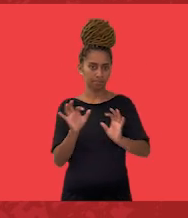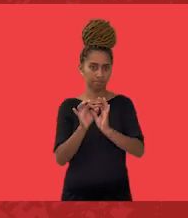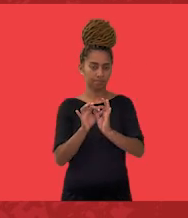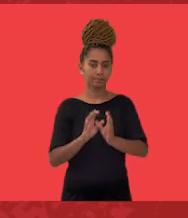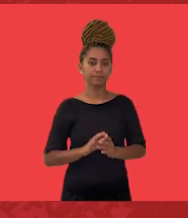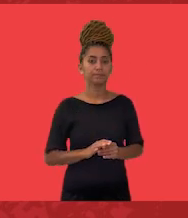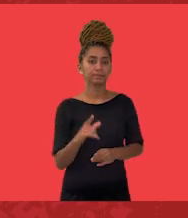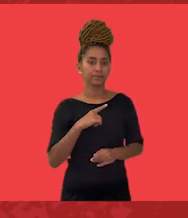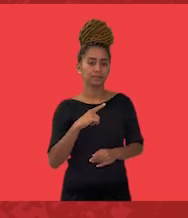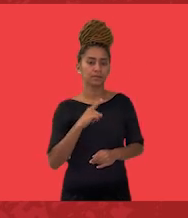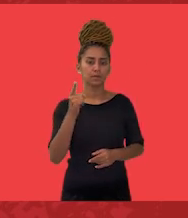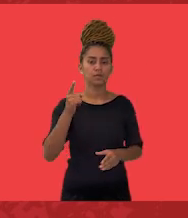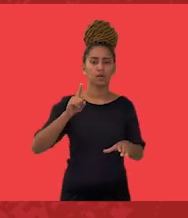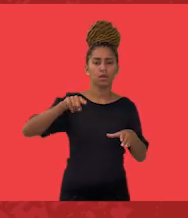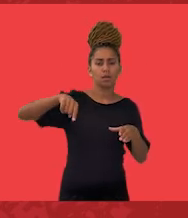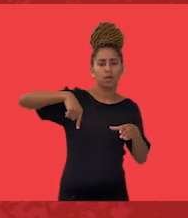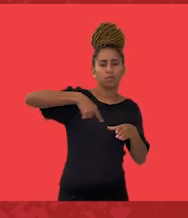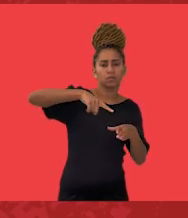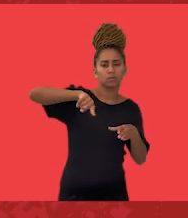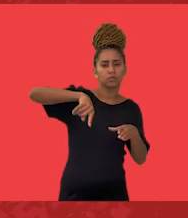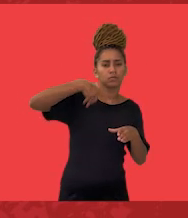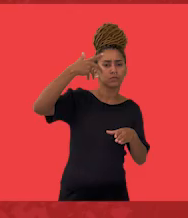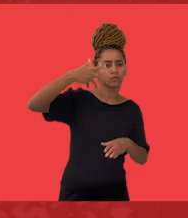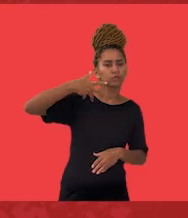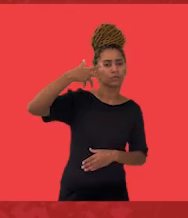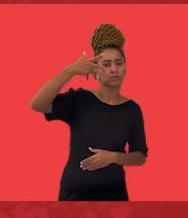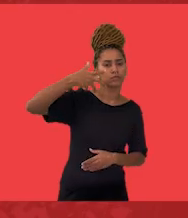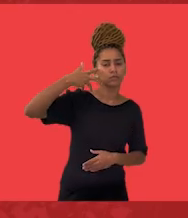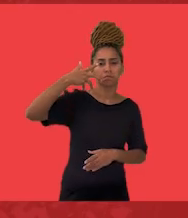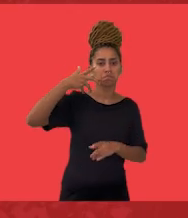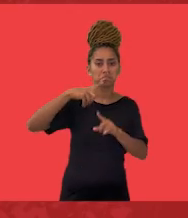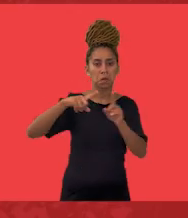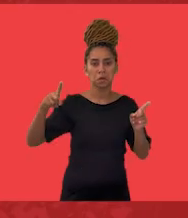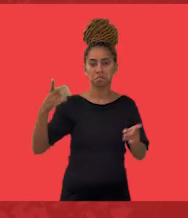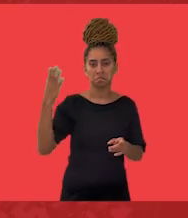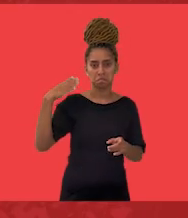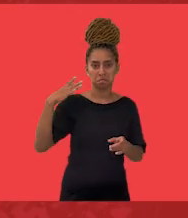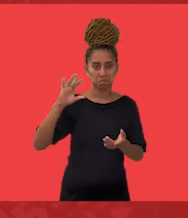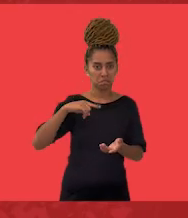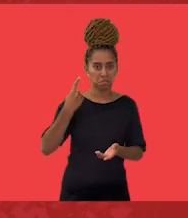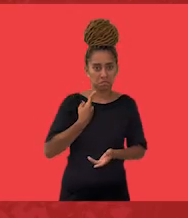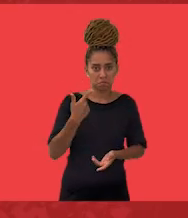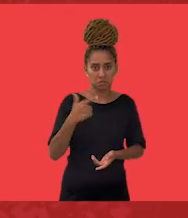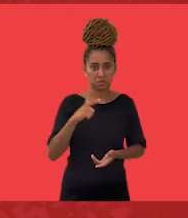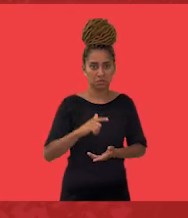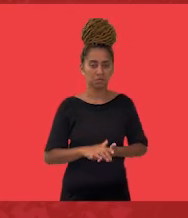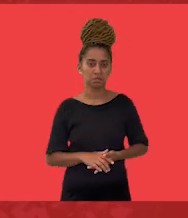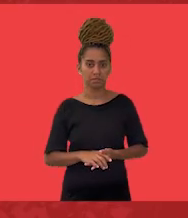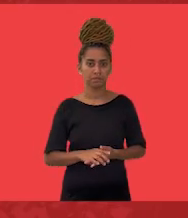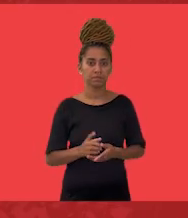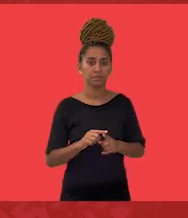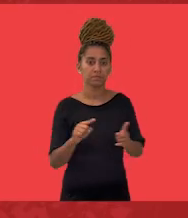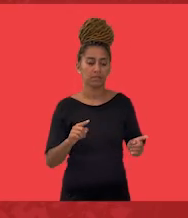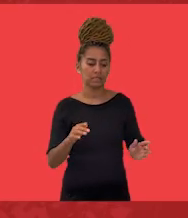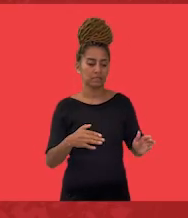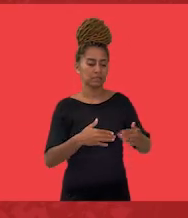curtas e grossas. A teimosa esperança ainda nos distancia do